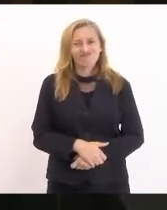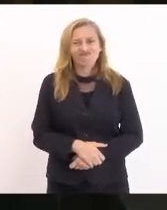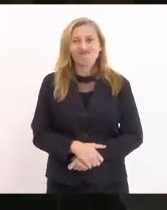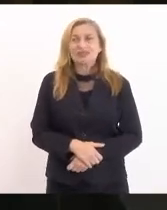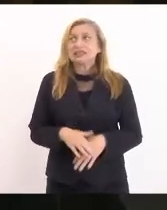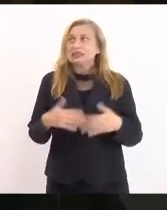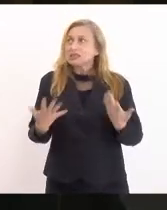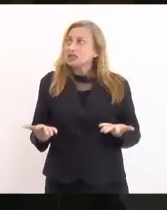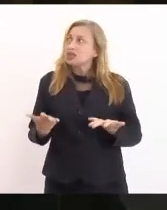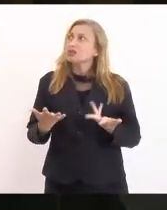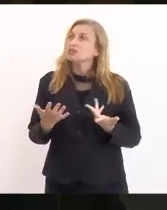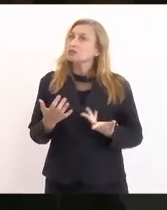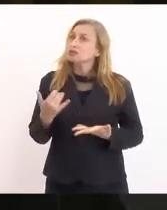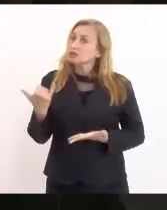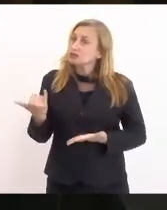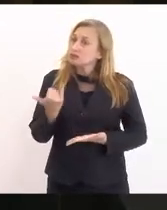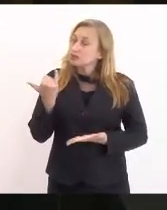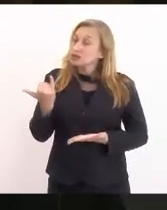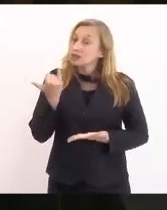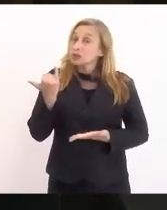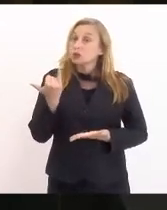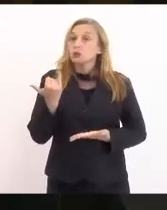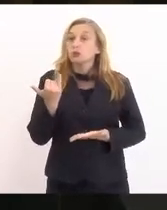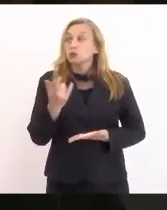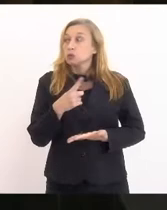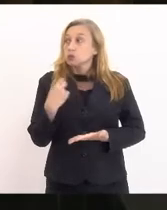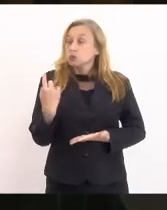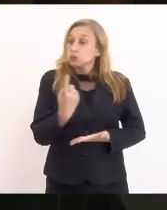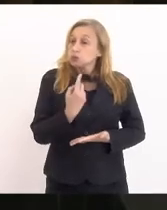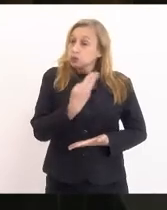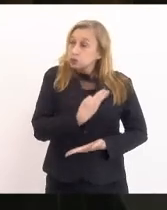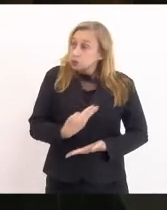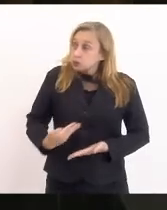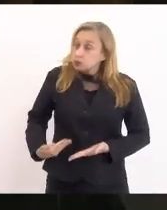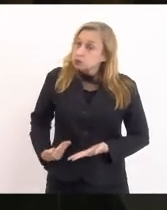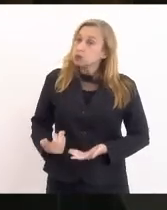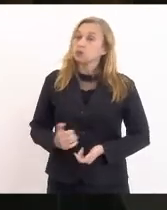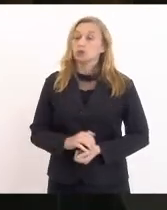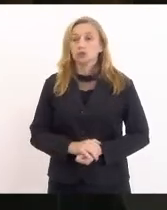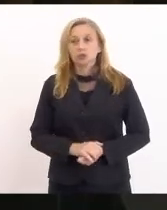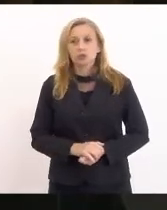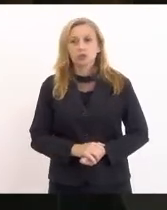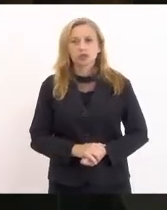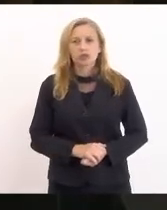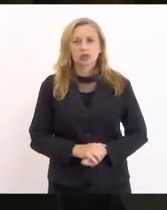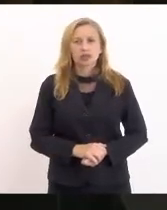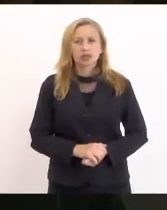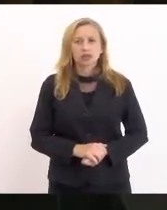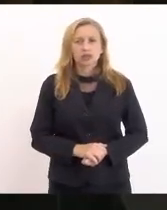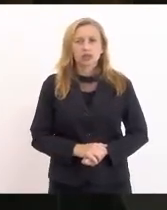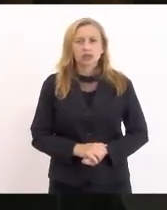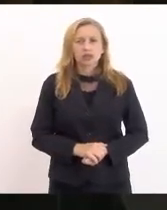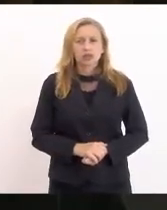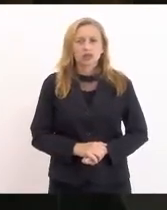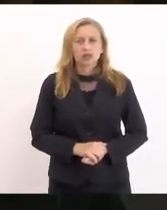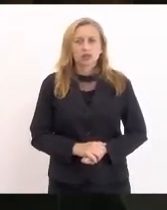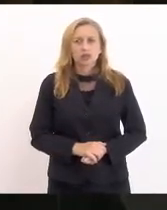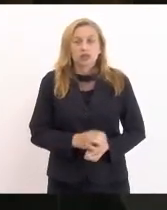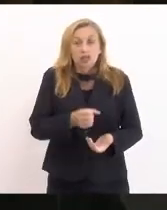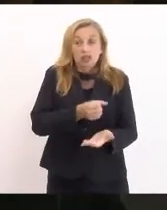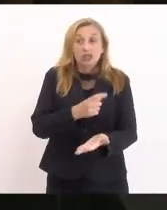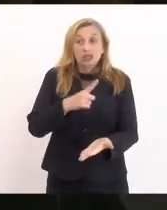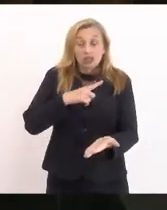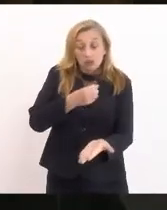Então, é necessário que os nossos governantes tenham algo que devia ser base em